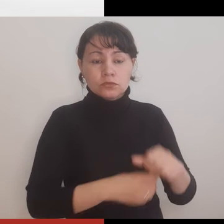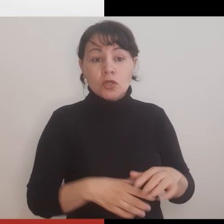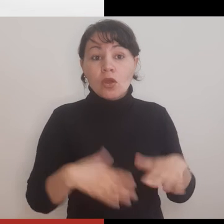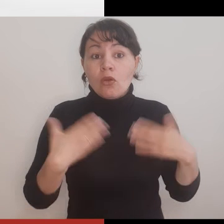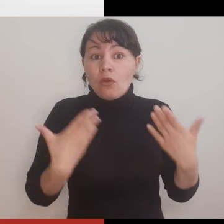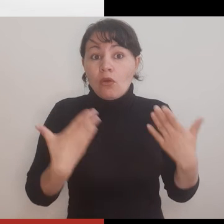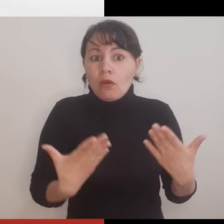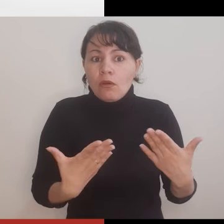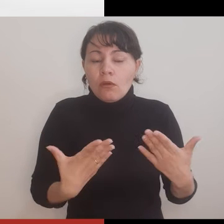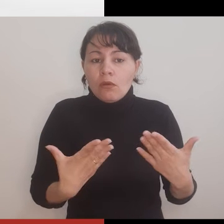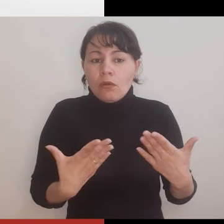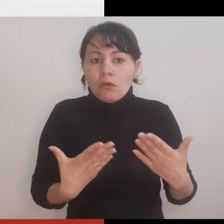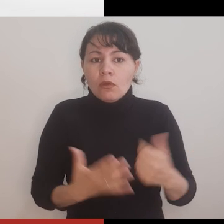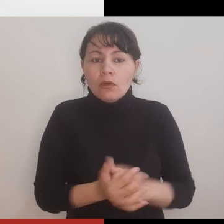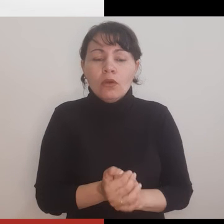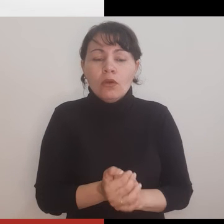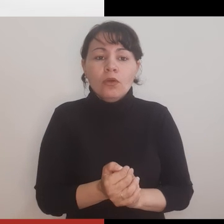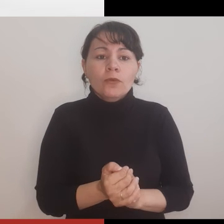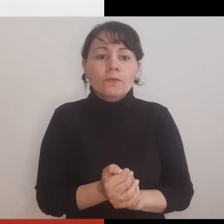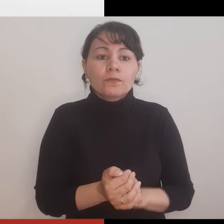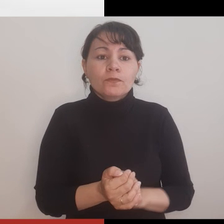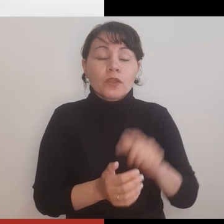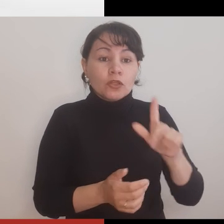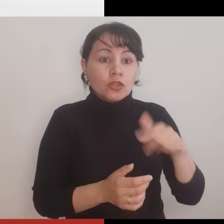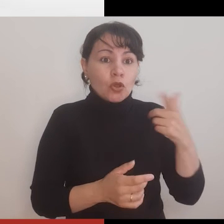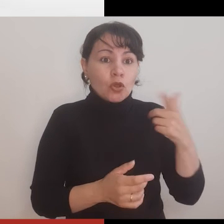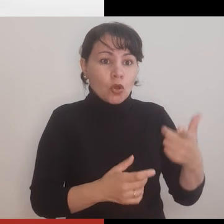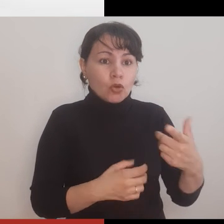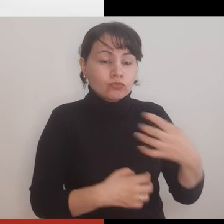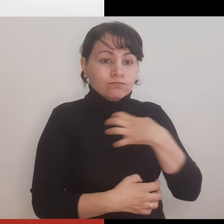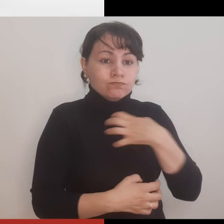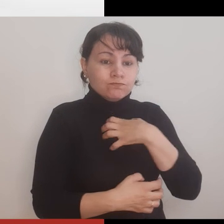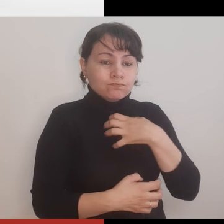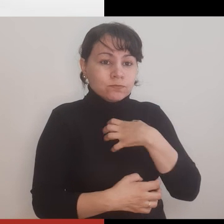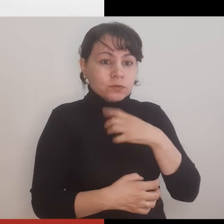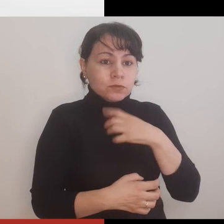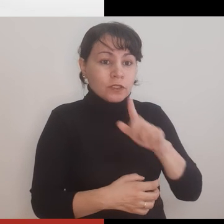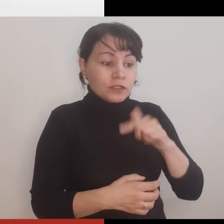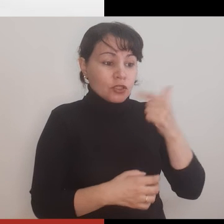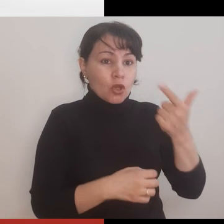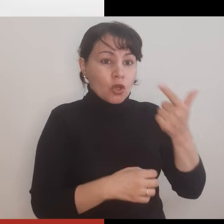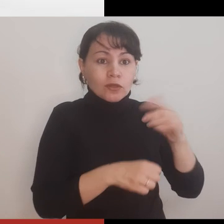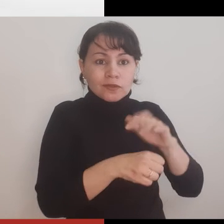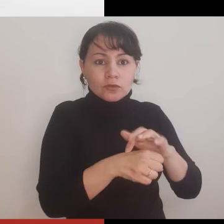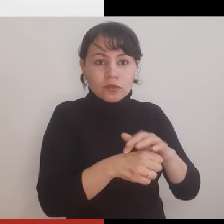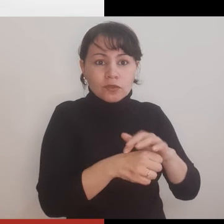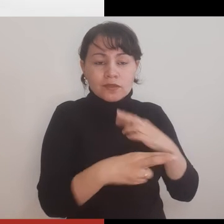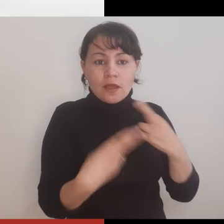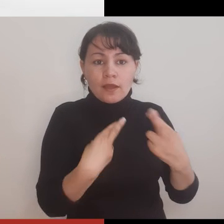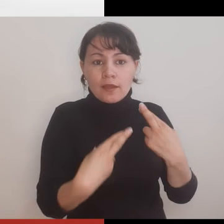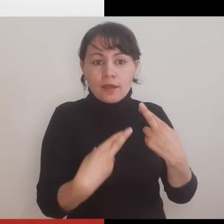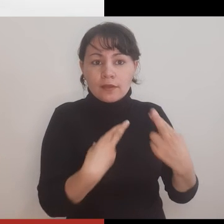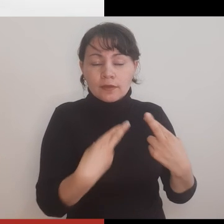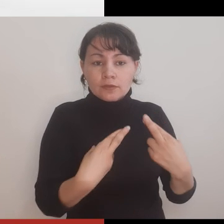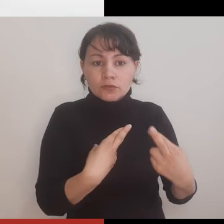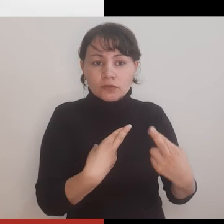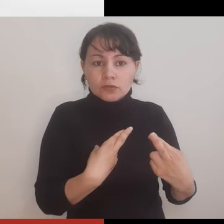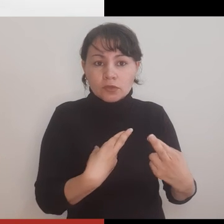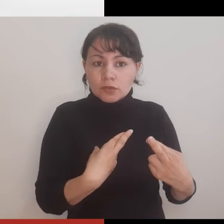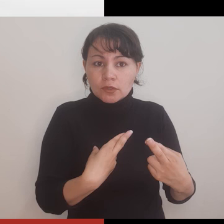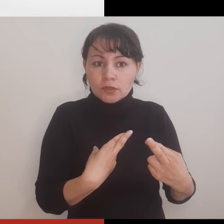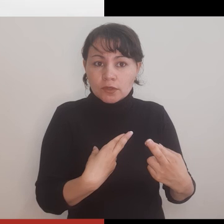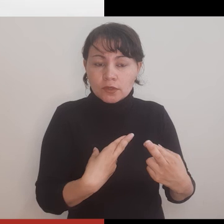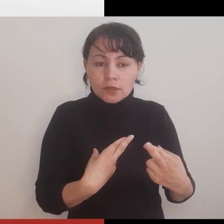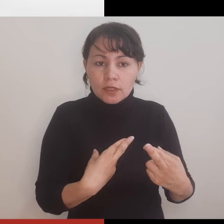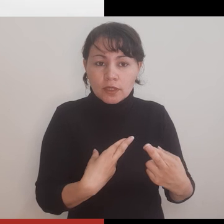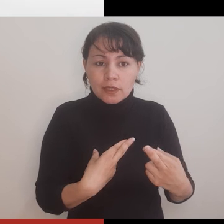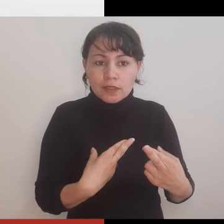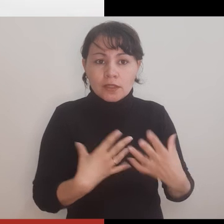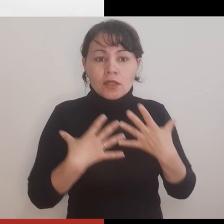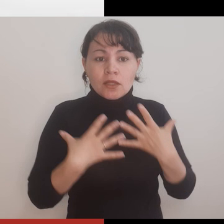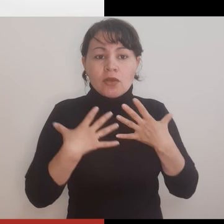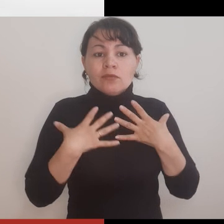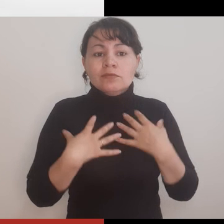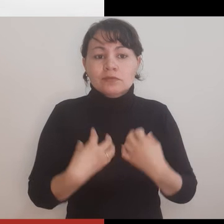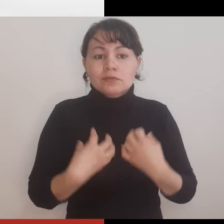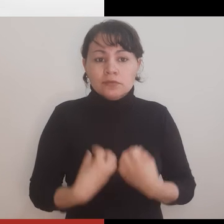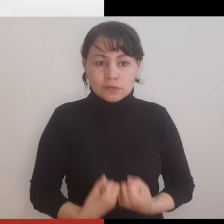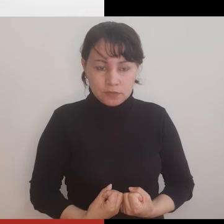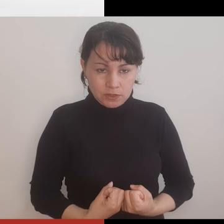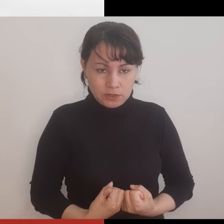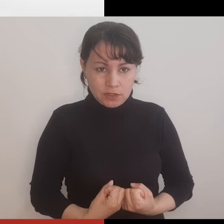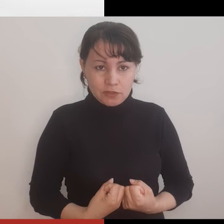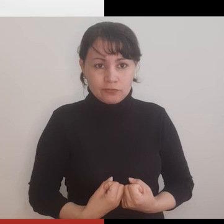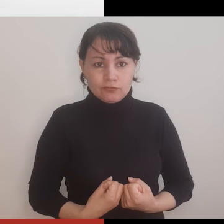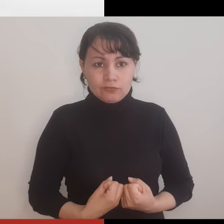ou então de outros sinais e sintomas de outras doenças relacionadas ali ao desgaste